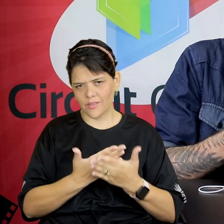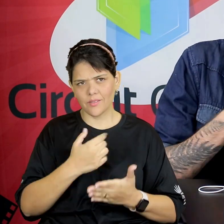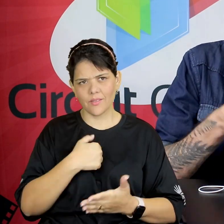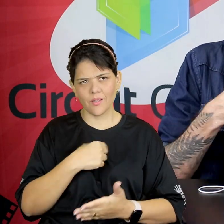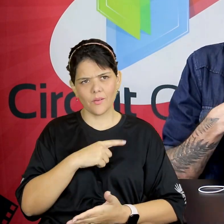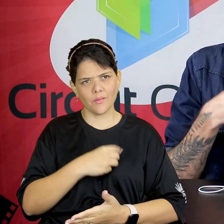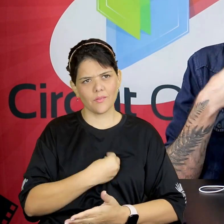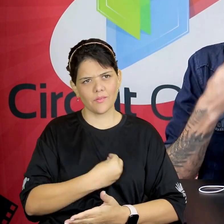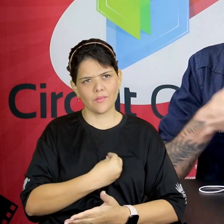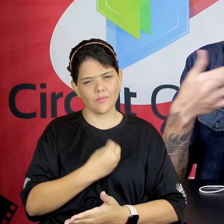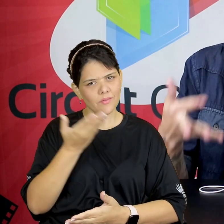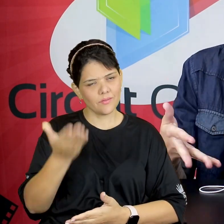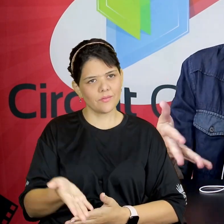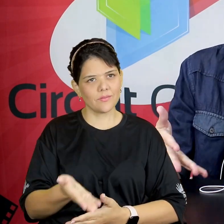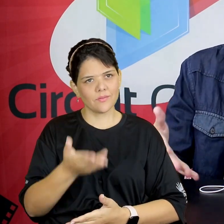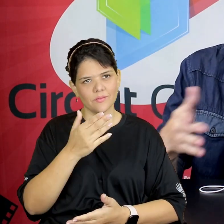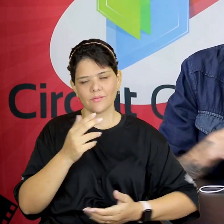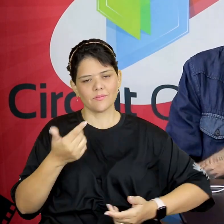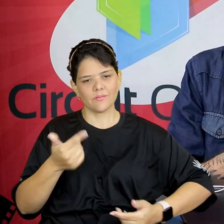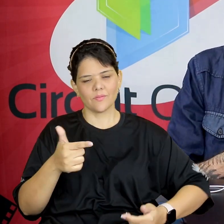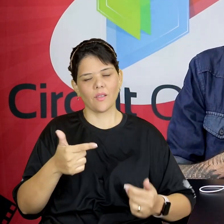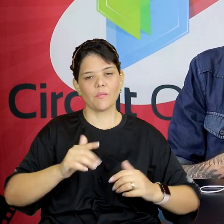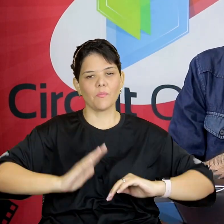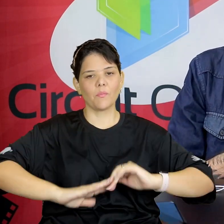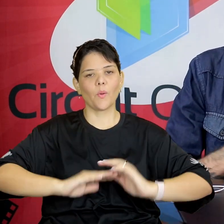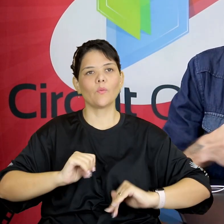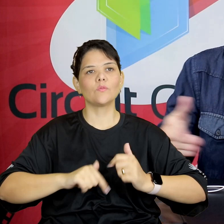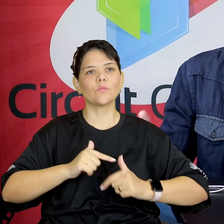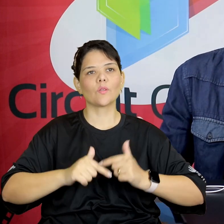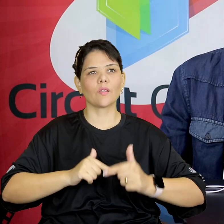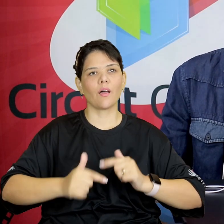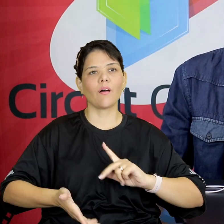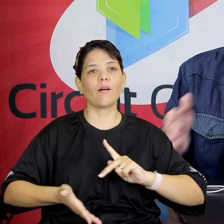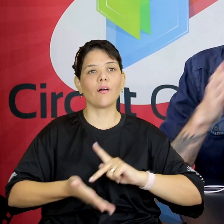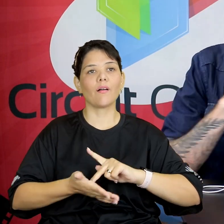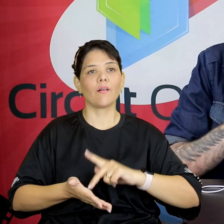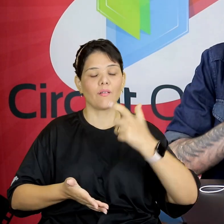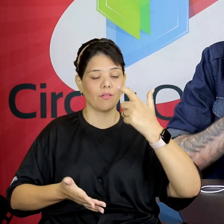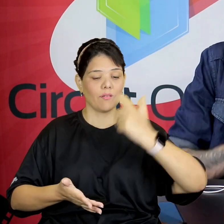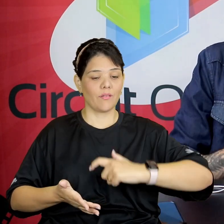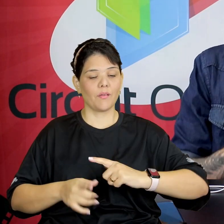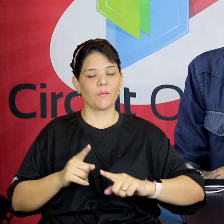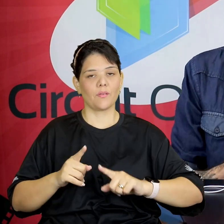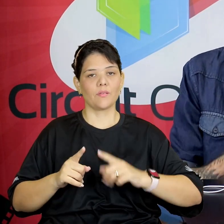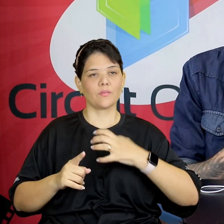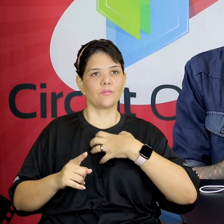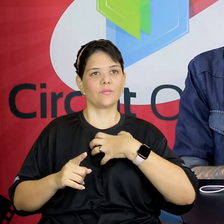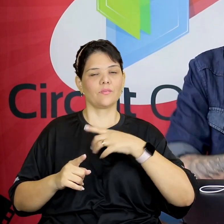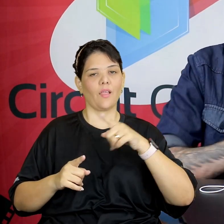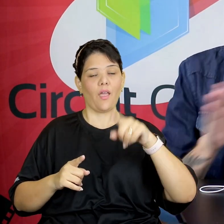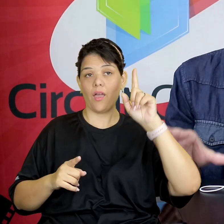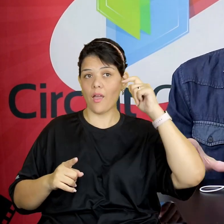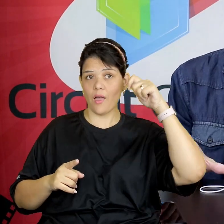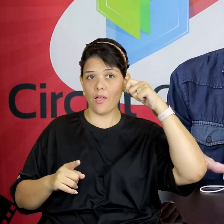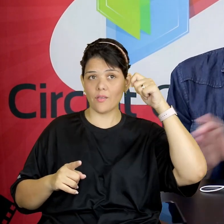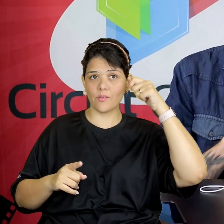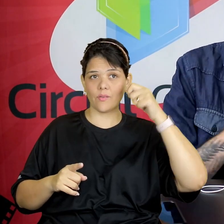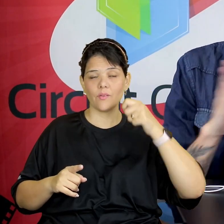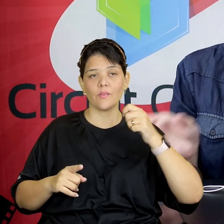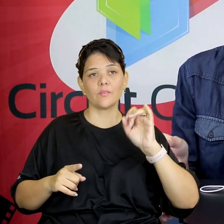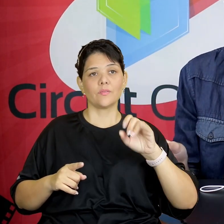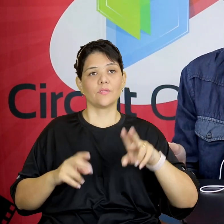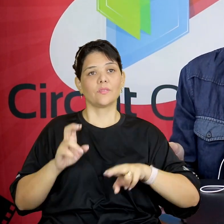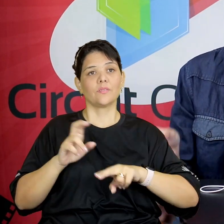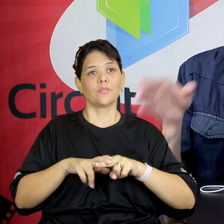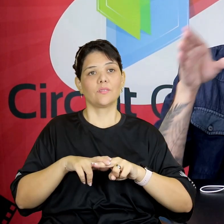que que não são pessoas reais, mas passa esse sentimento. Então, quando você senta para assistir, aqueles 20 minutos ali, você